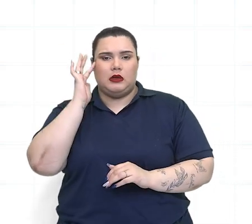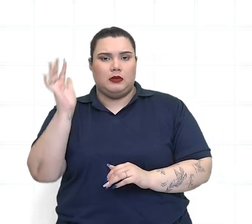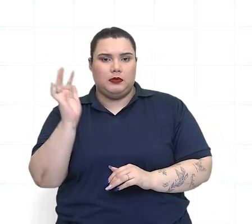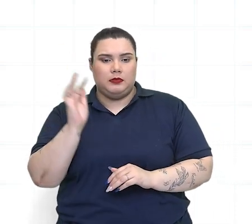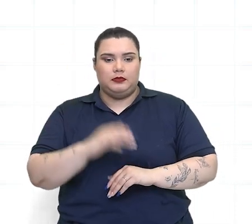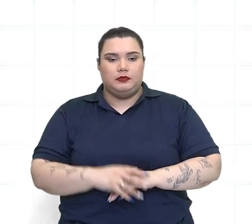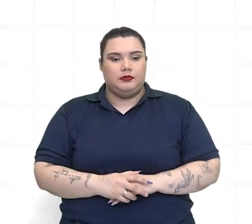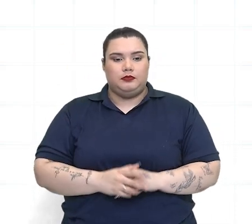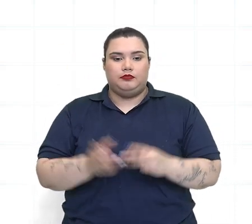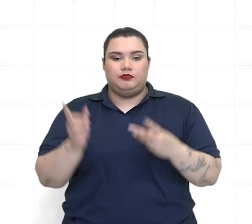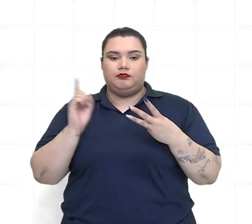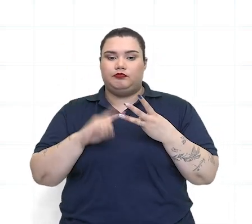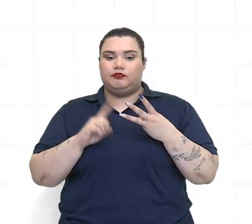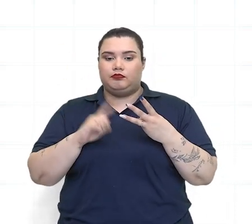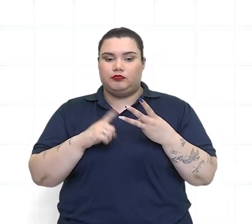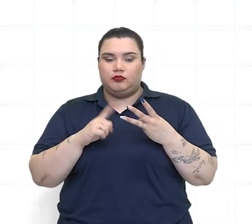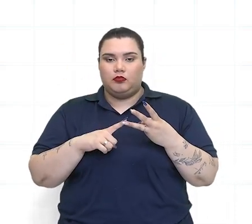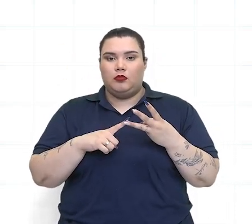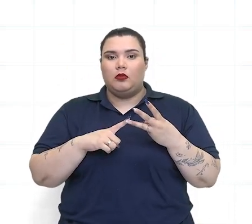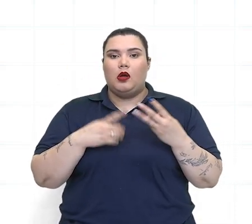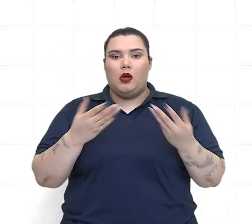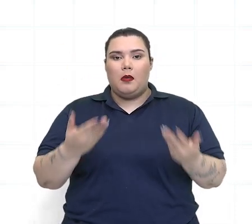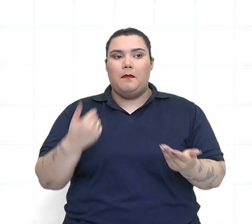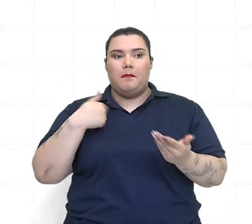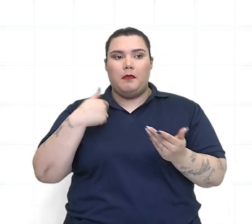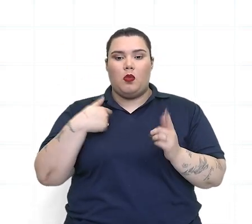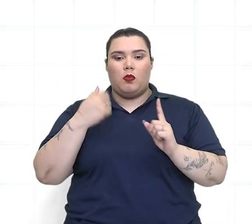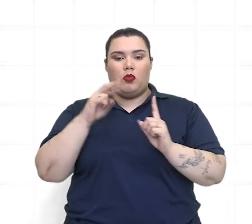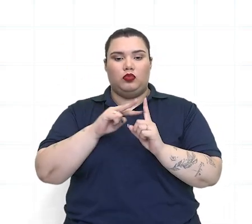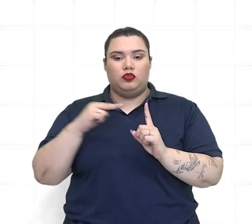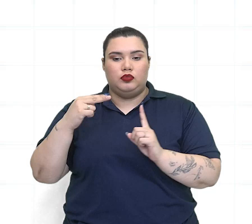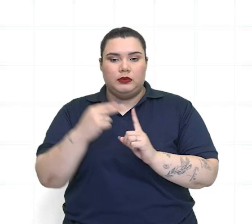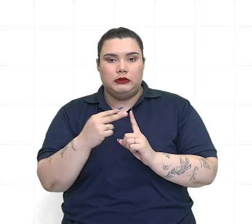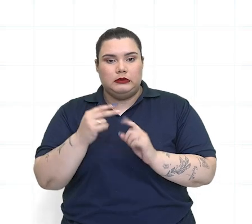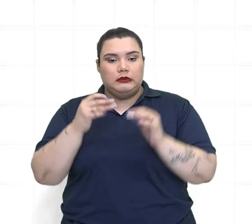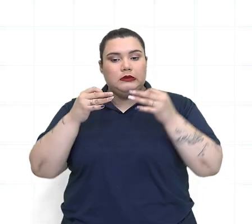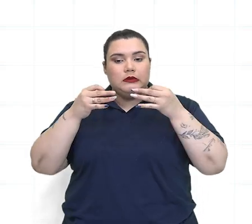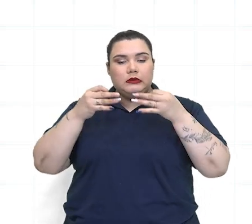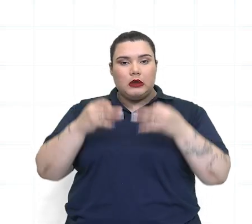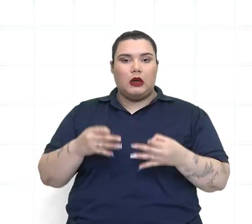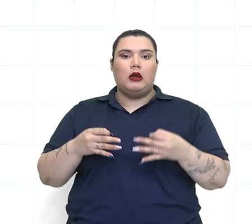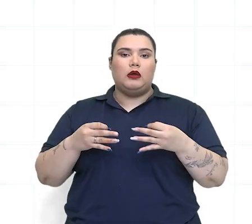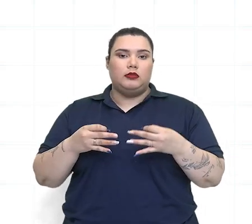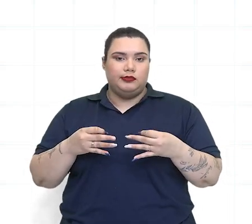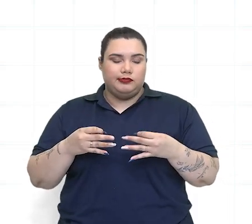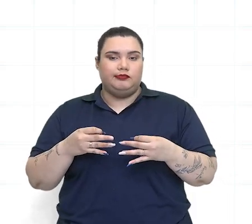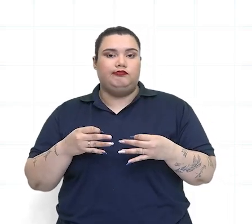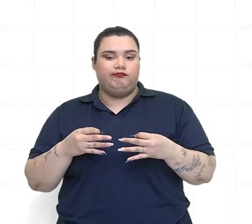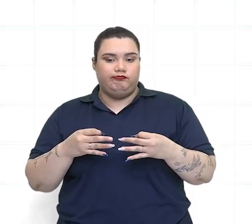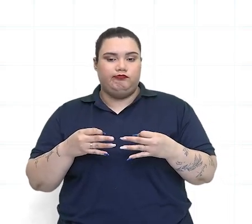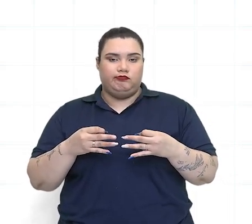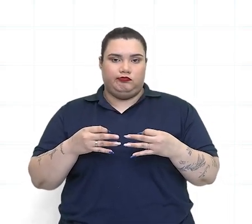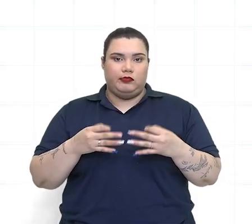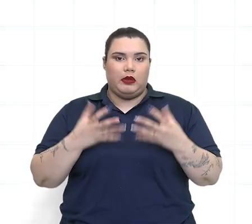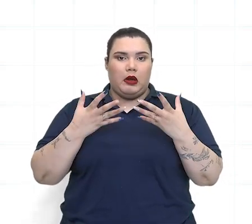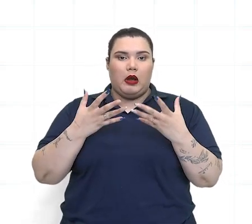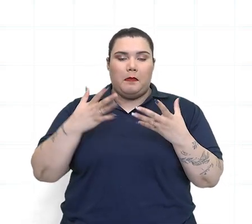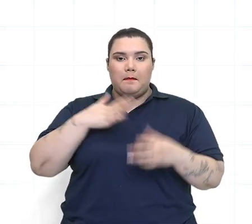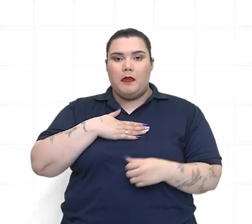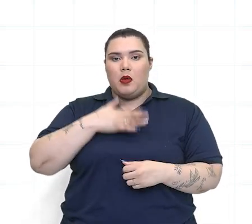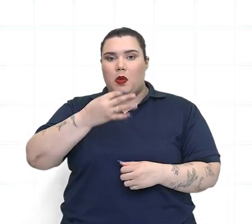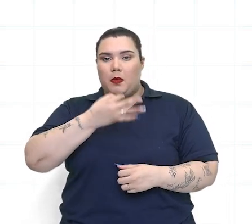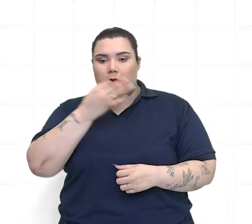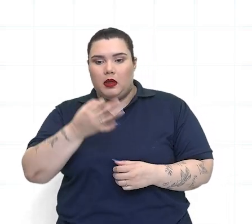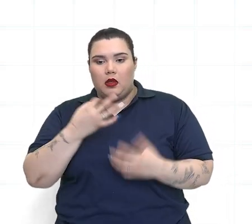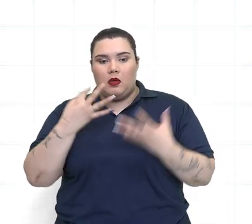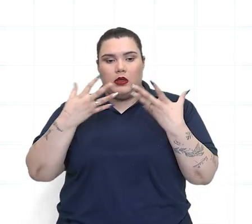pensamento. 3, posição precisa, ponto de vista